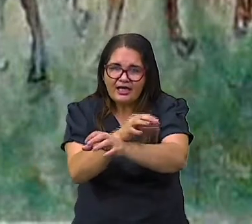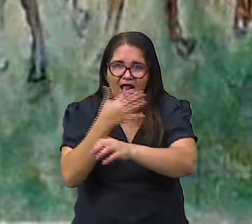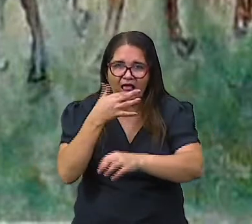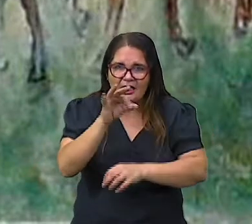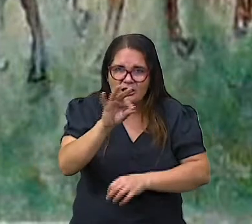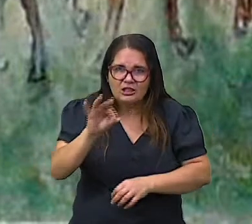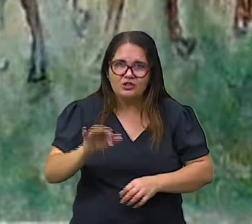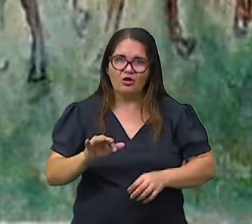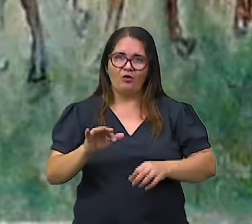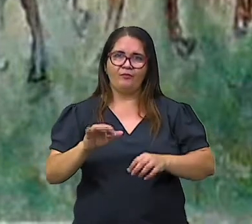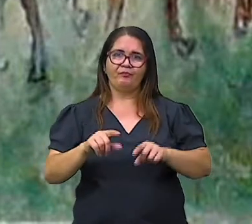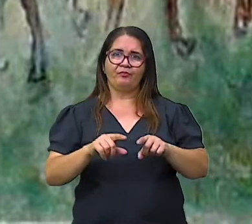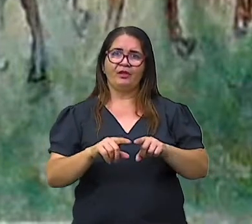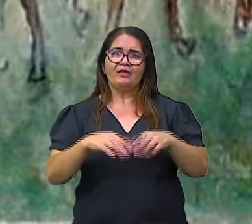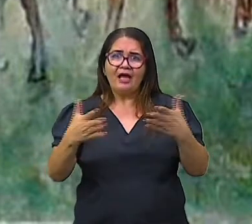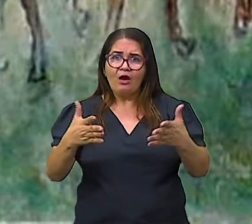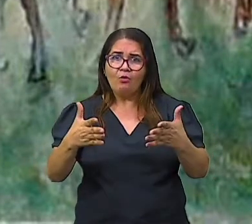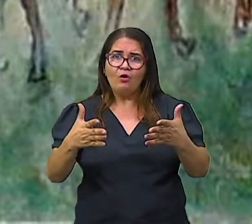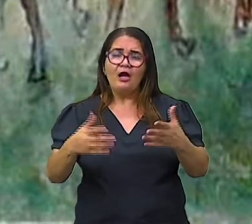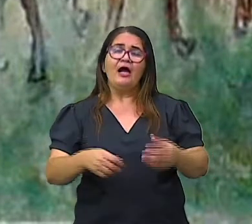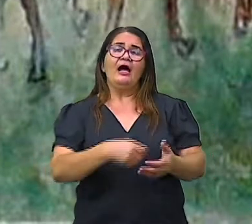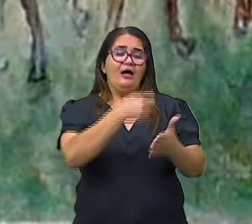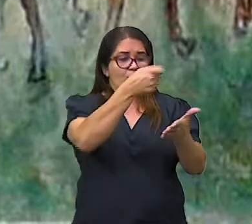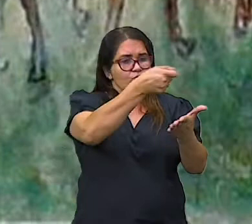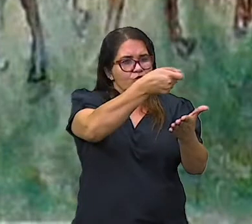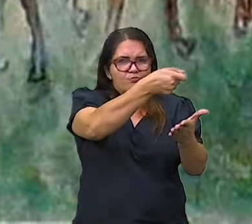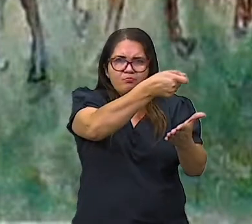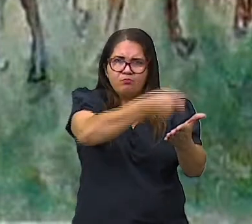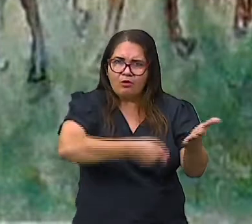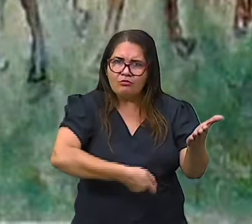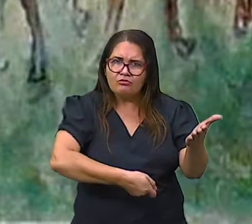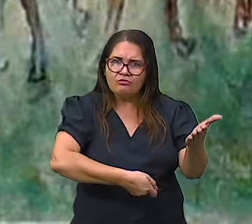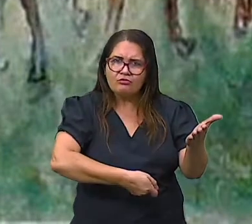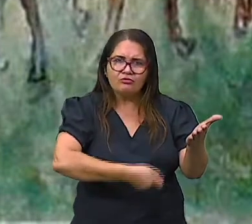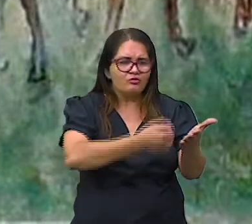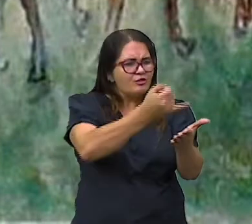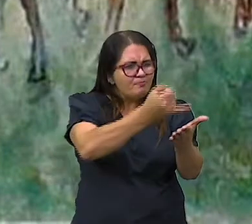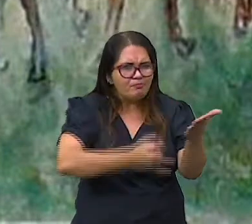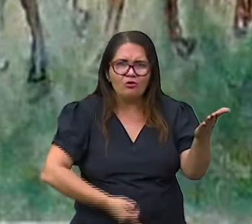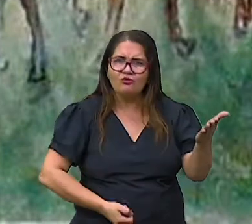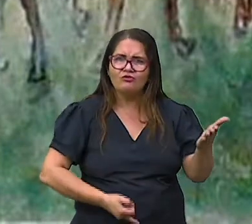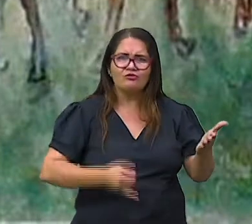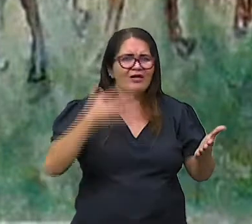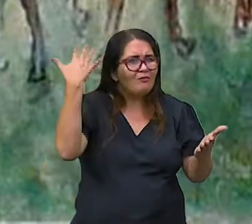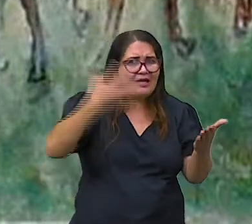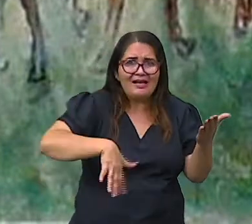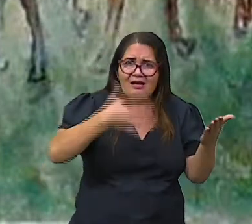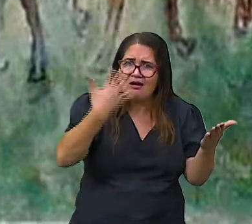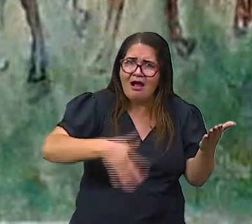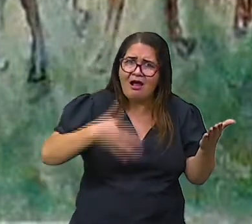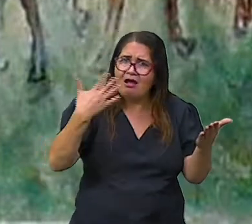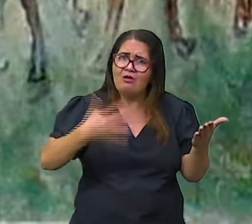Ou seja, a carne seca produzida no Brasil pagavam